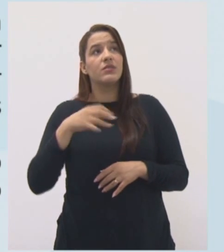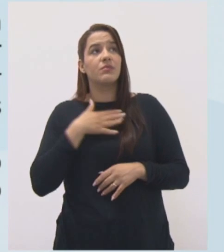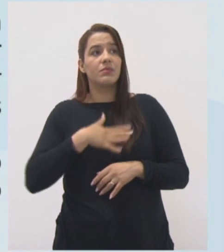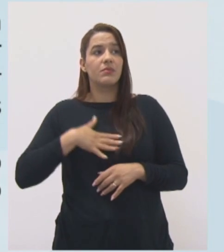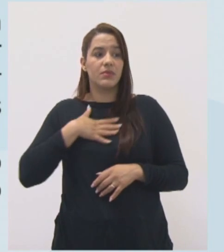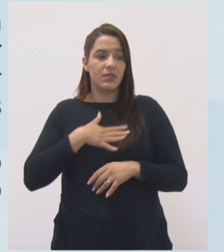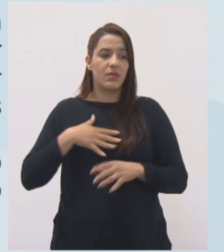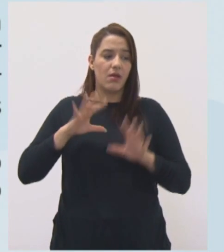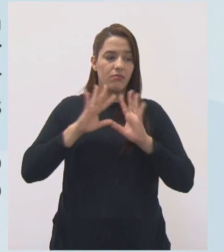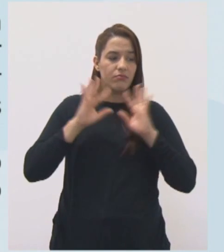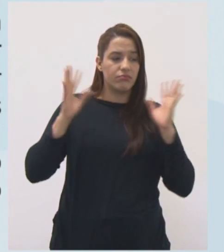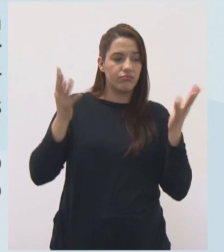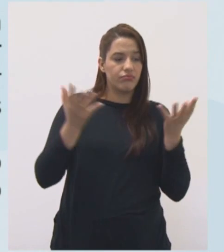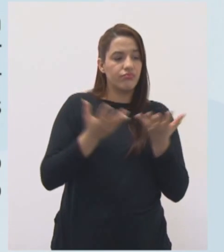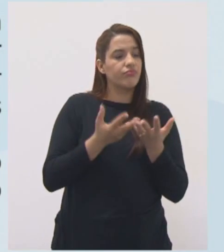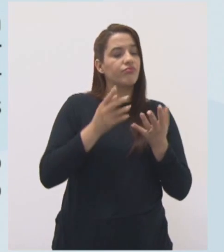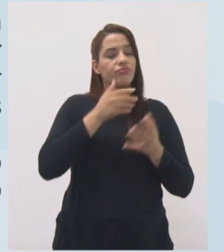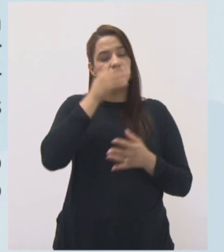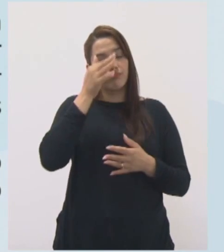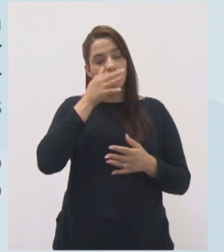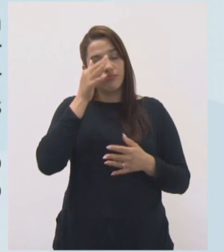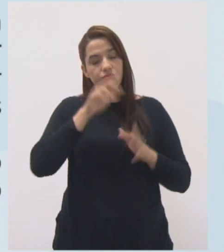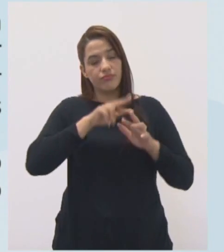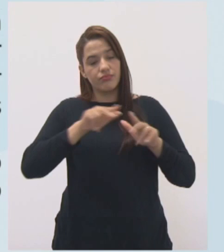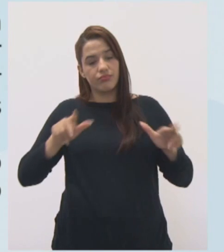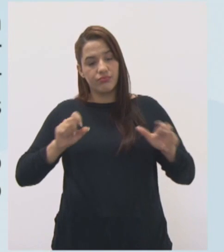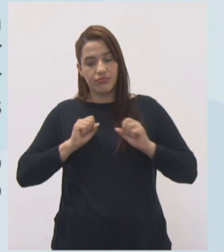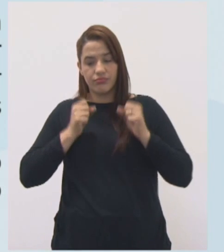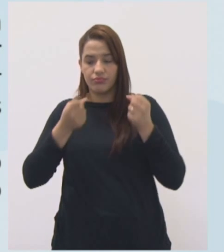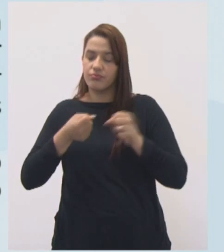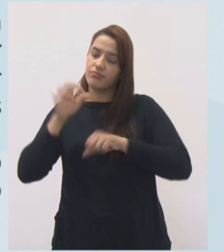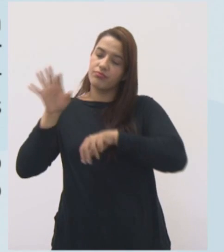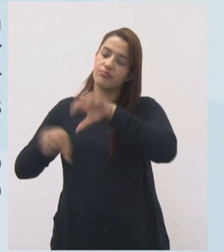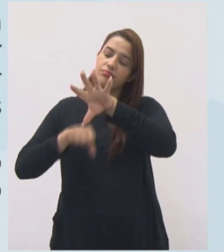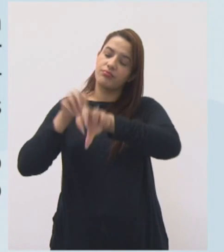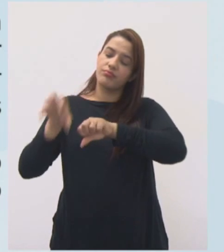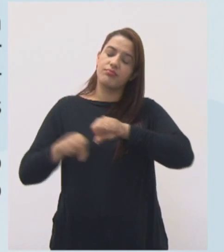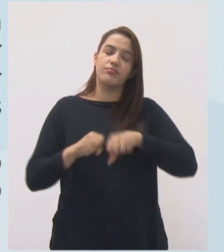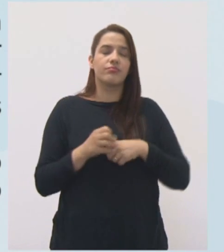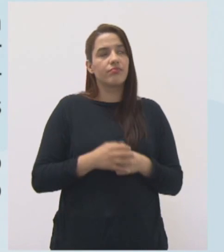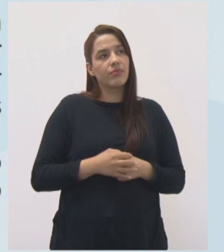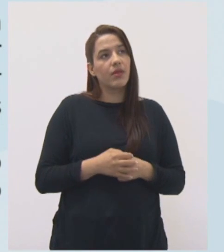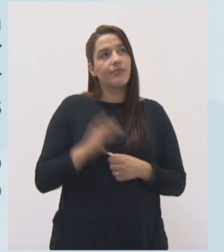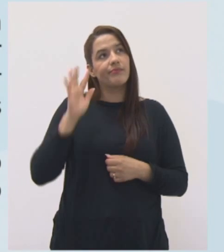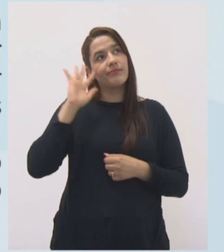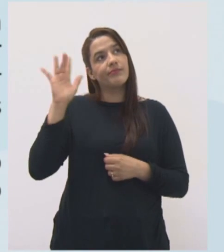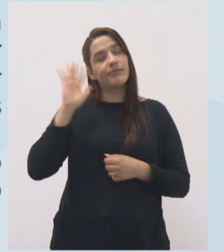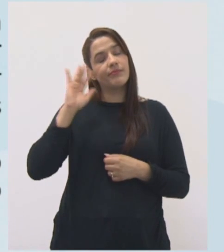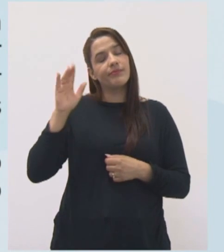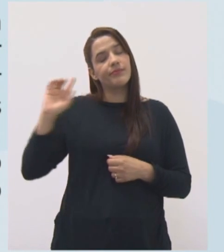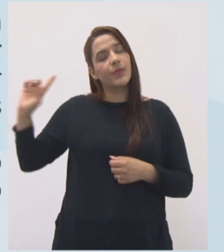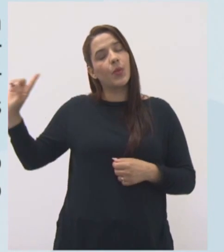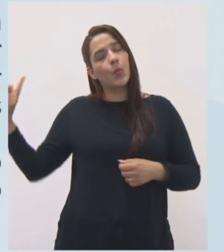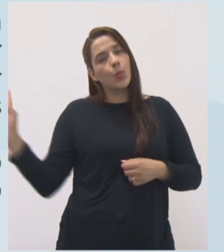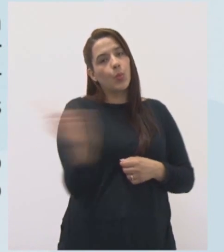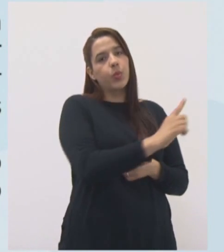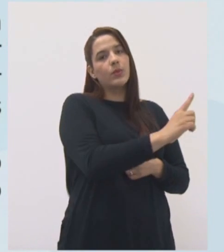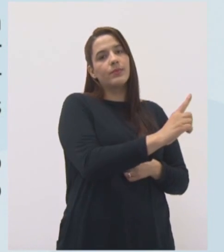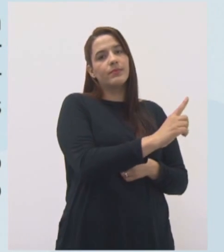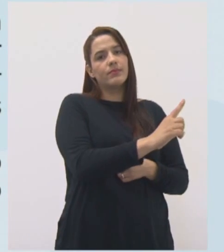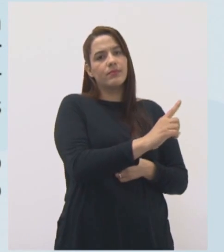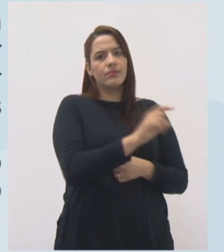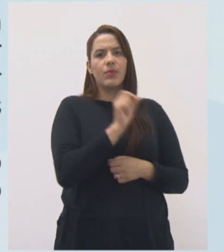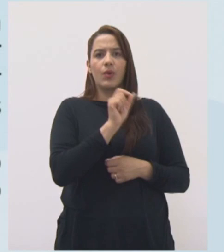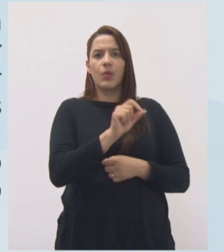fazer uma guirlanda de margaridas valia o esforço de ir colher as margaridas. Foi quando um coelho branco de olhos